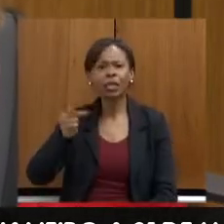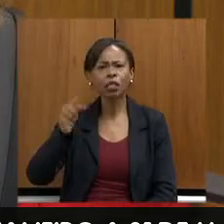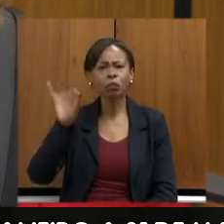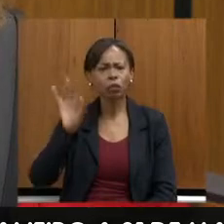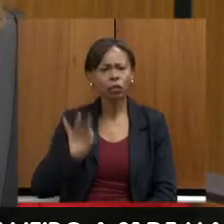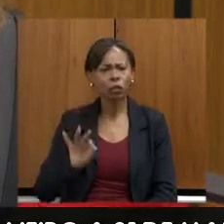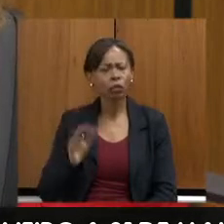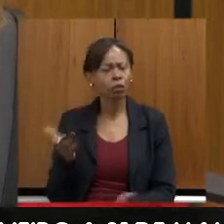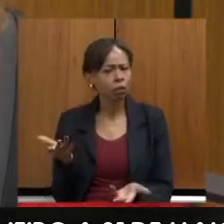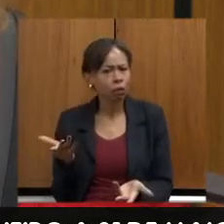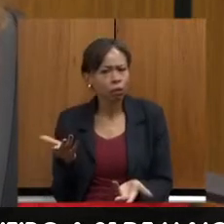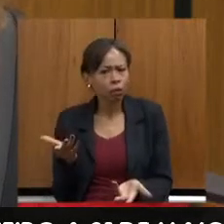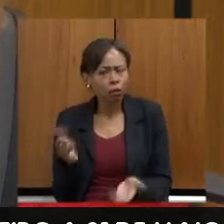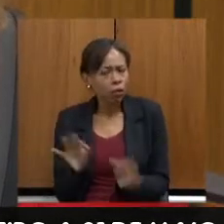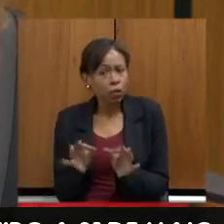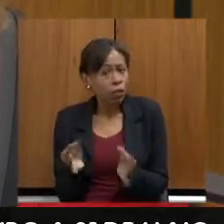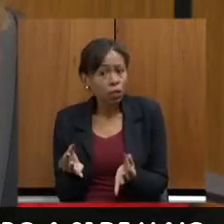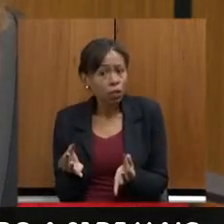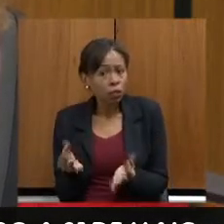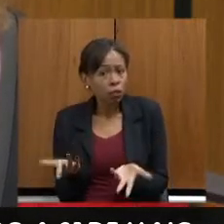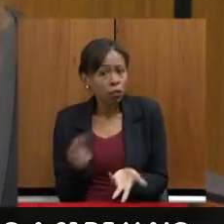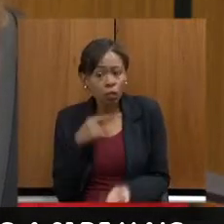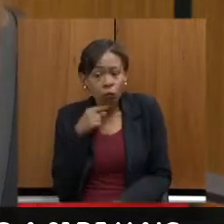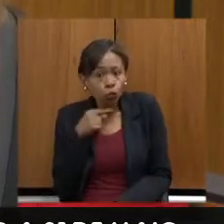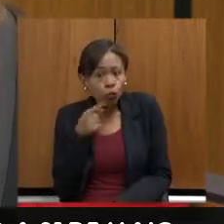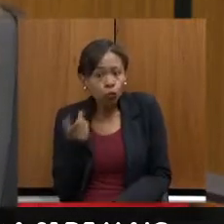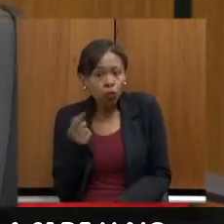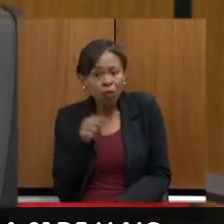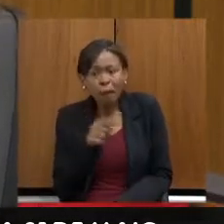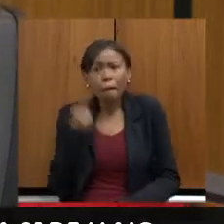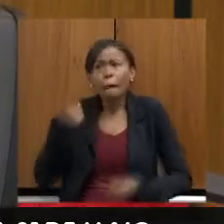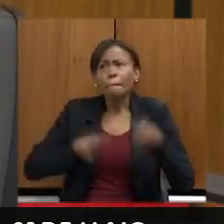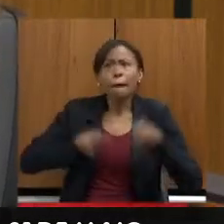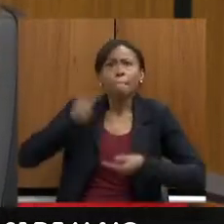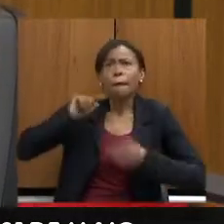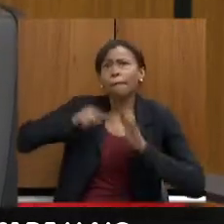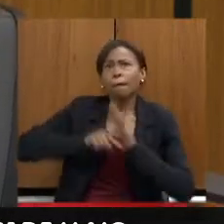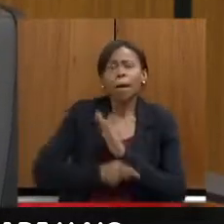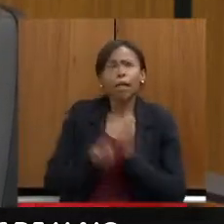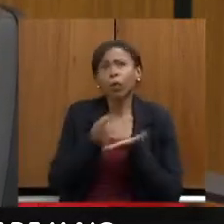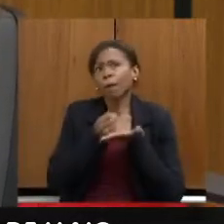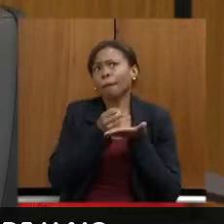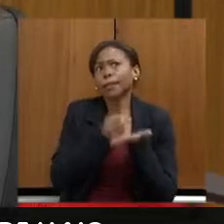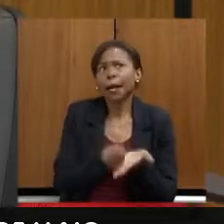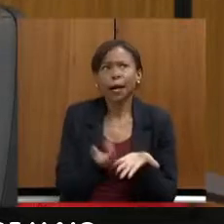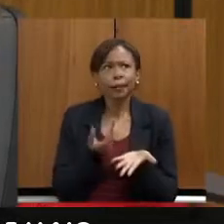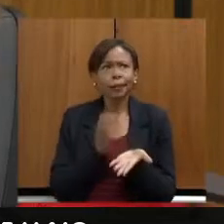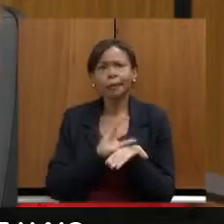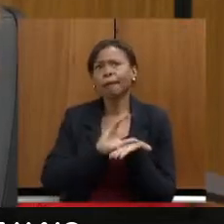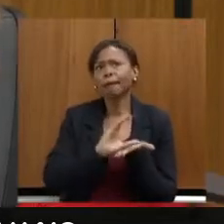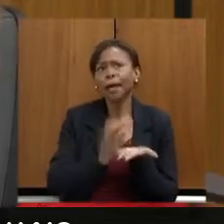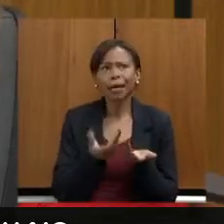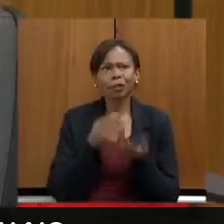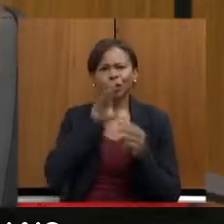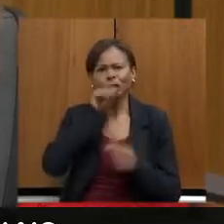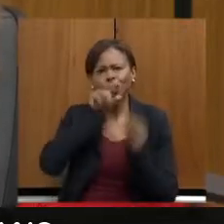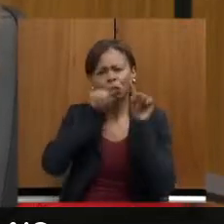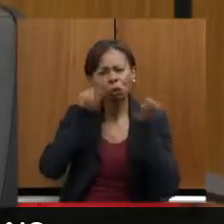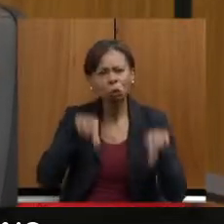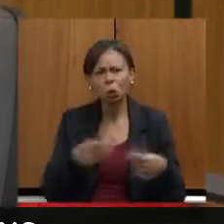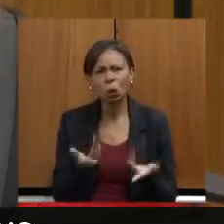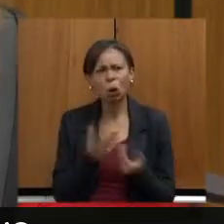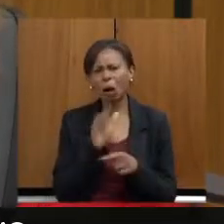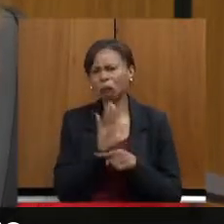relativamente simples eu transformar dúvidas simples num debate sobre auxílio de verba indenizatória do Servidor